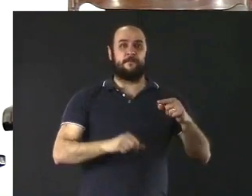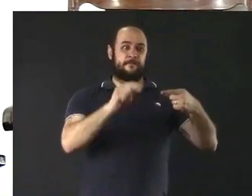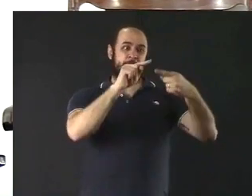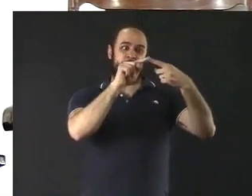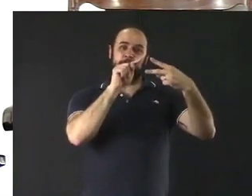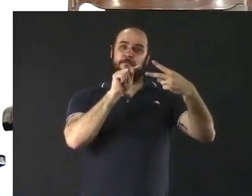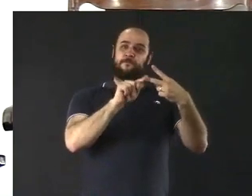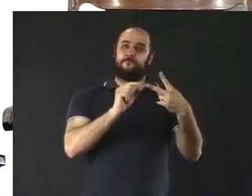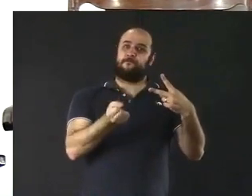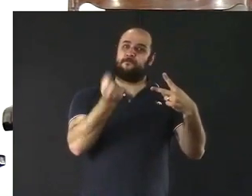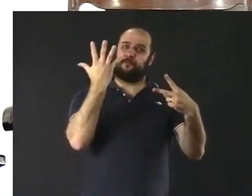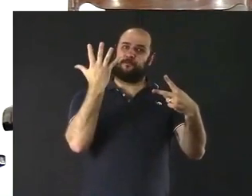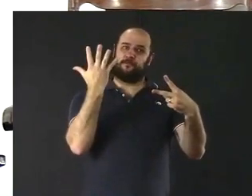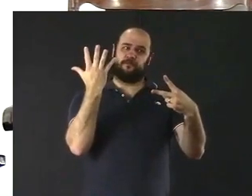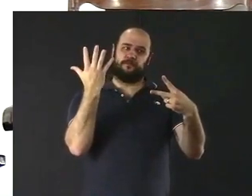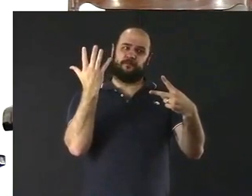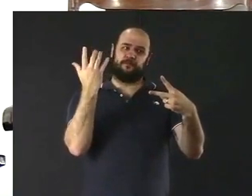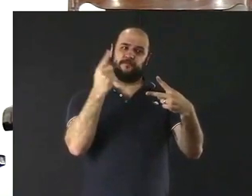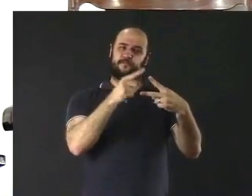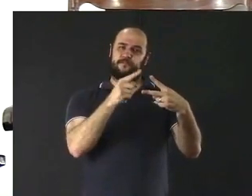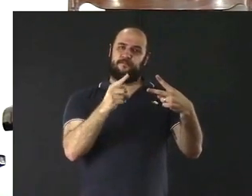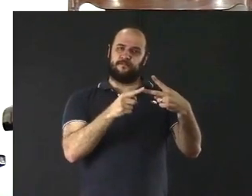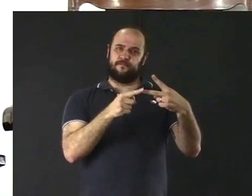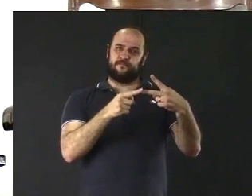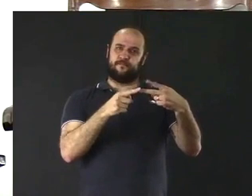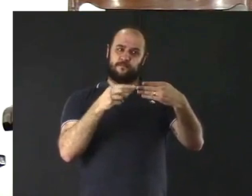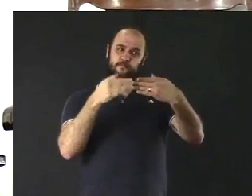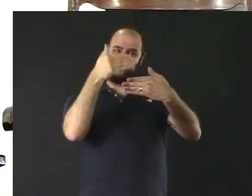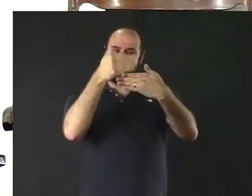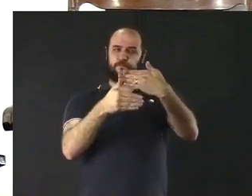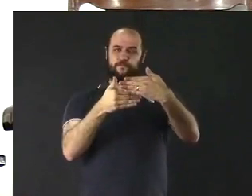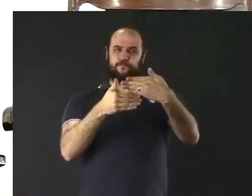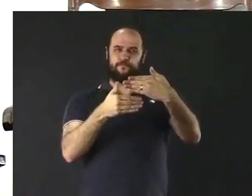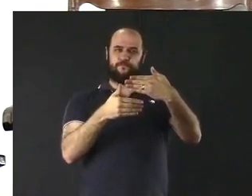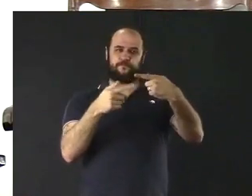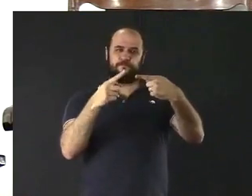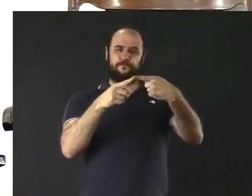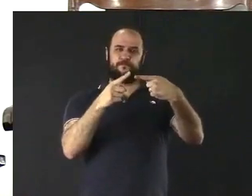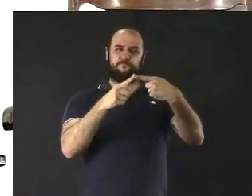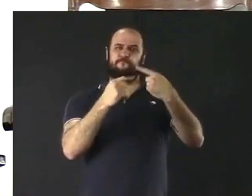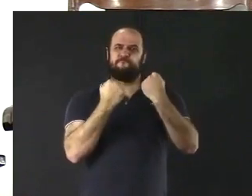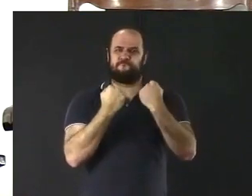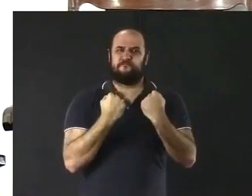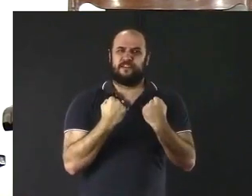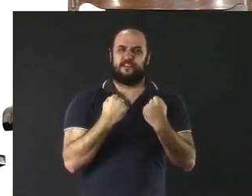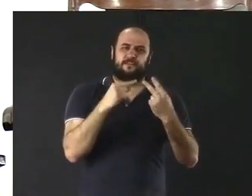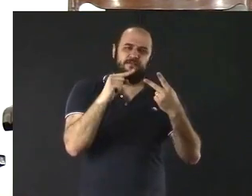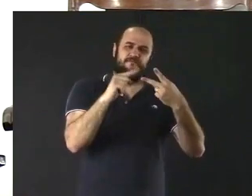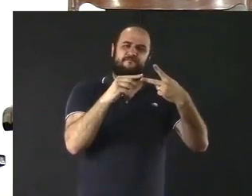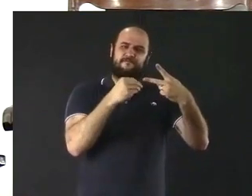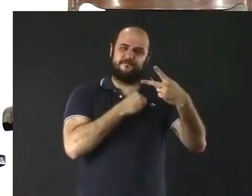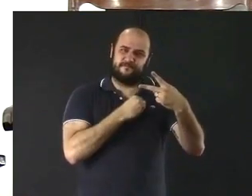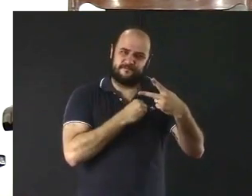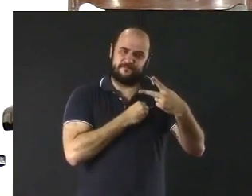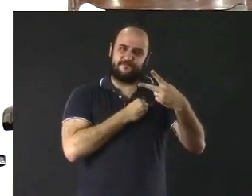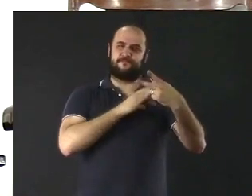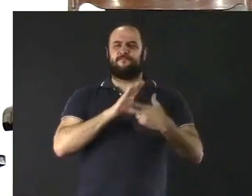coisas, dois obstáculos: o sobrepeso e o pecado.